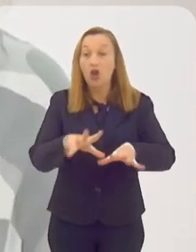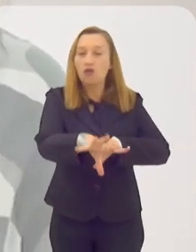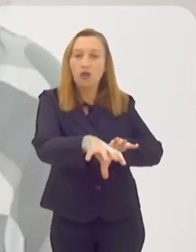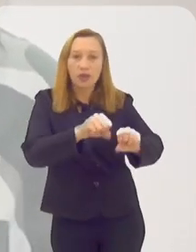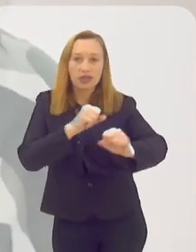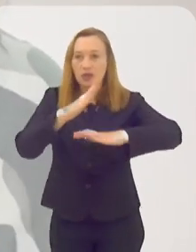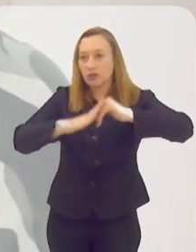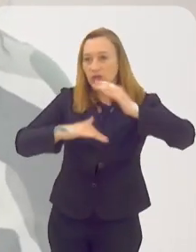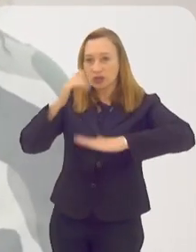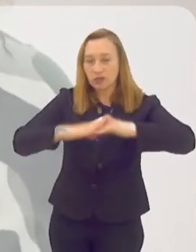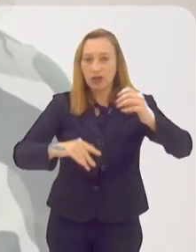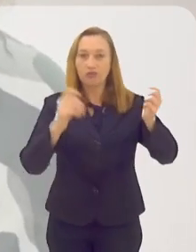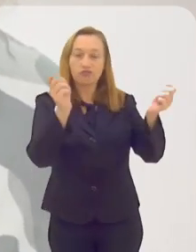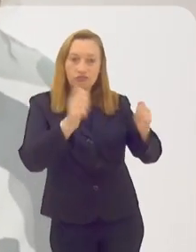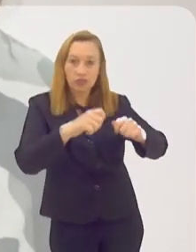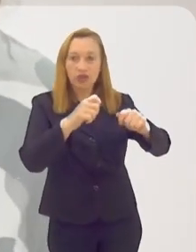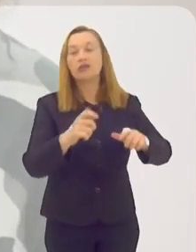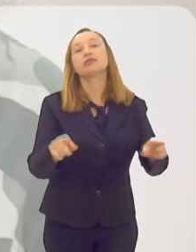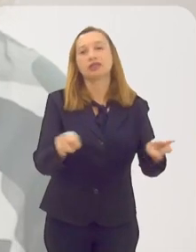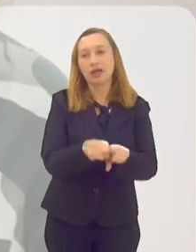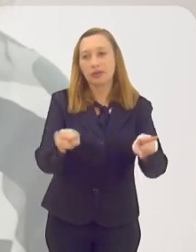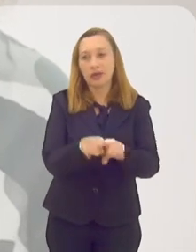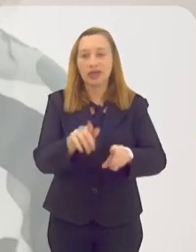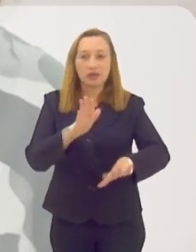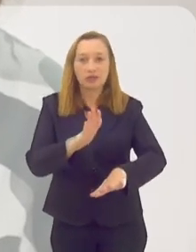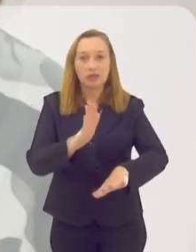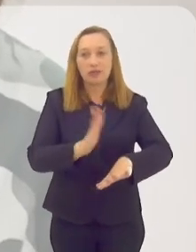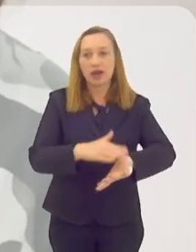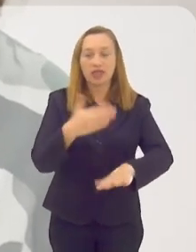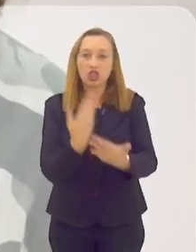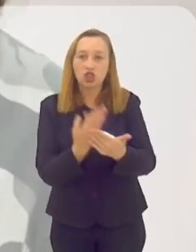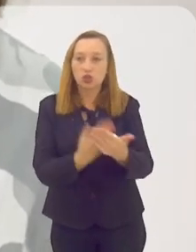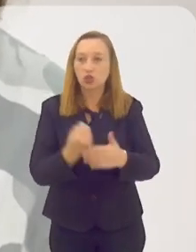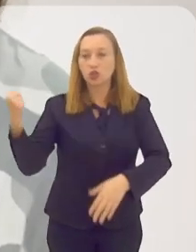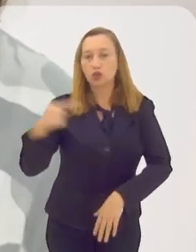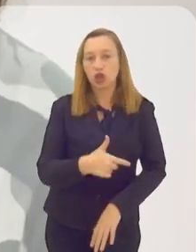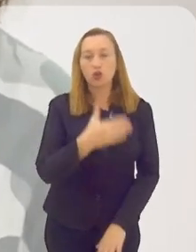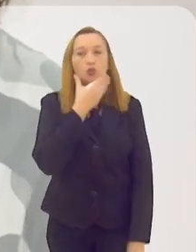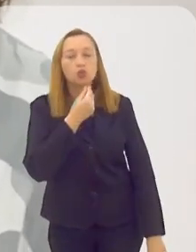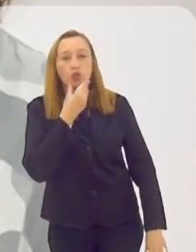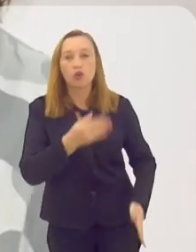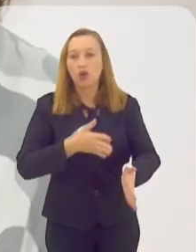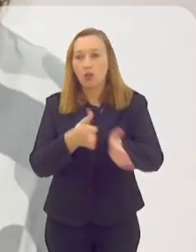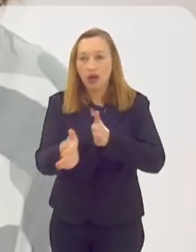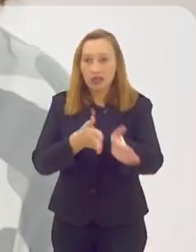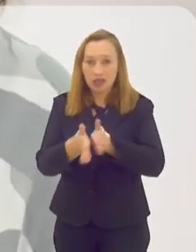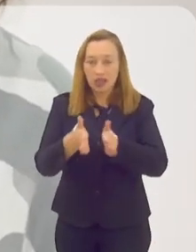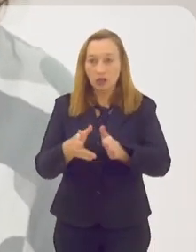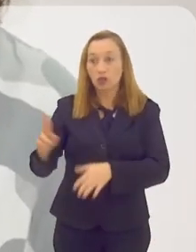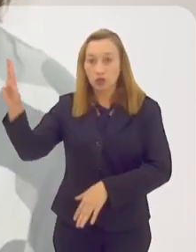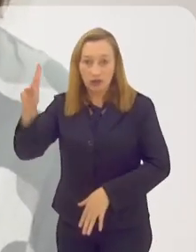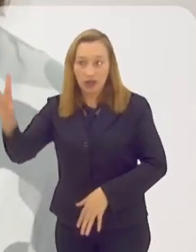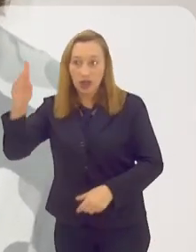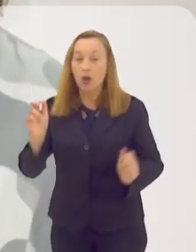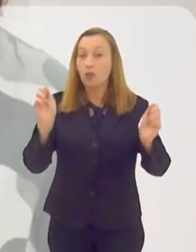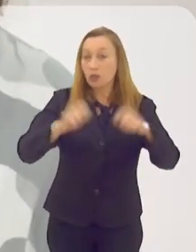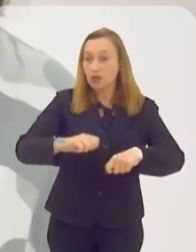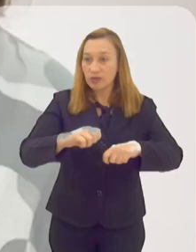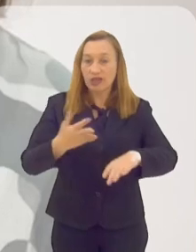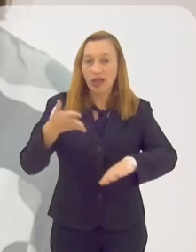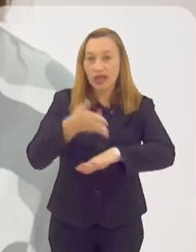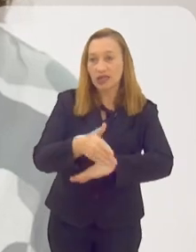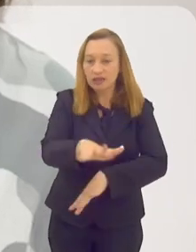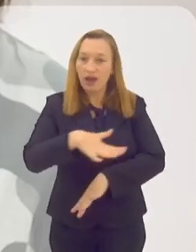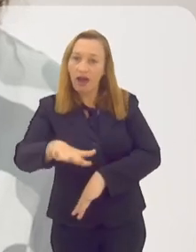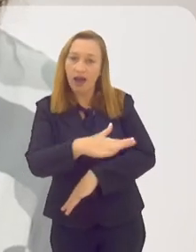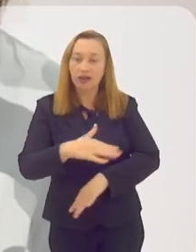população. Em termos de formação profissional e capacitação, elas também são mais escolarizadas que os homens. Apesar do acesso ao diploma